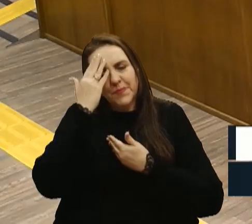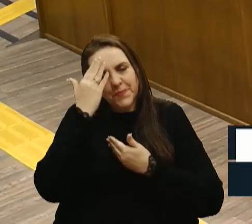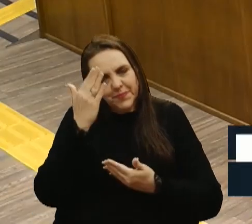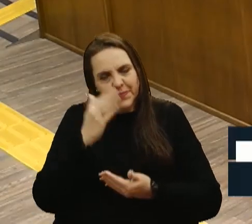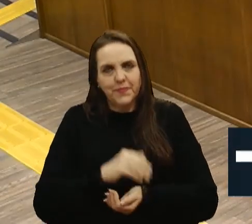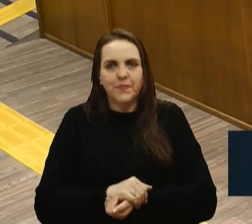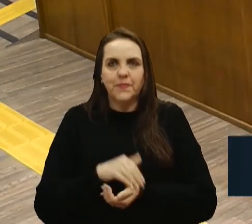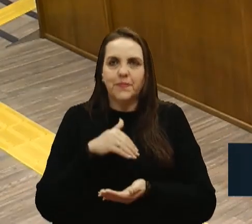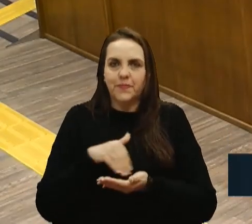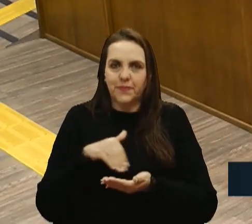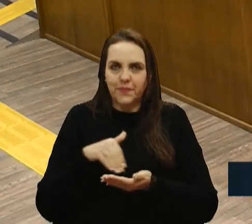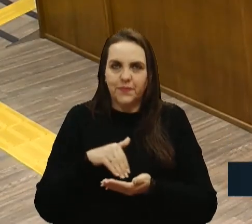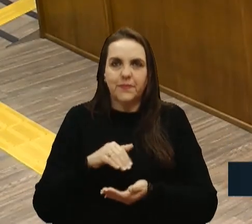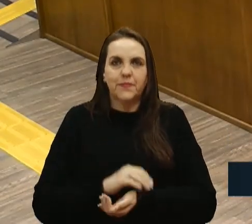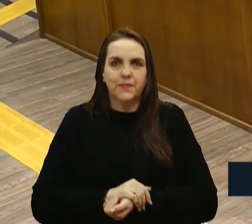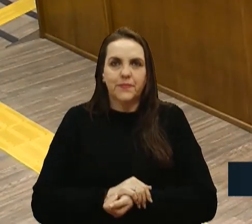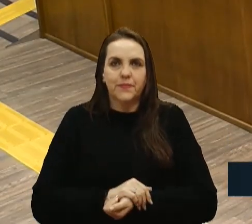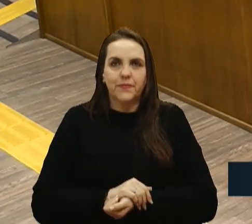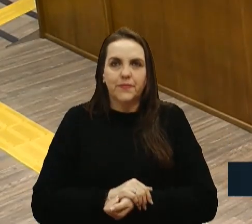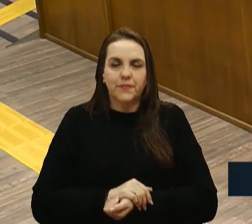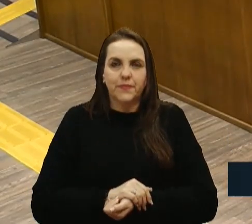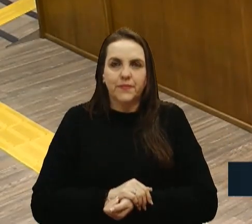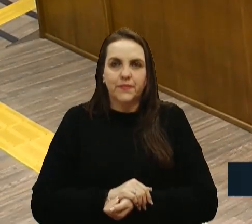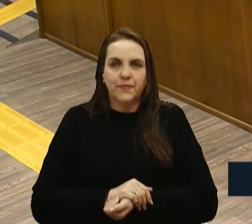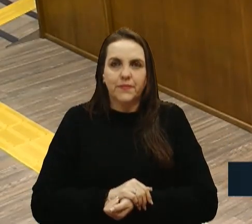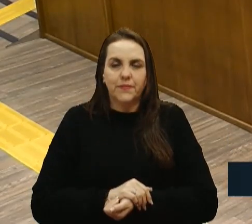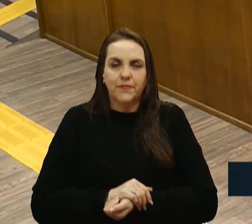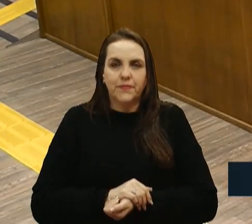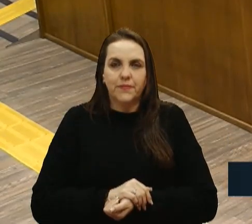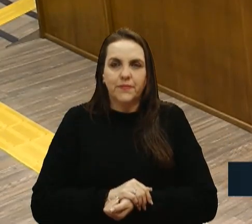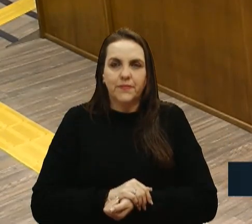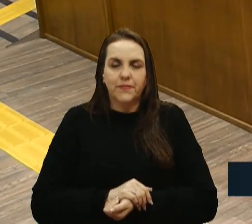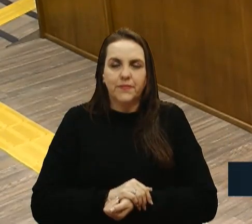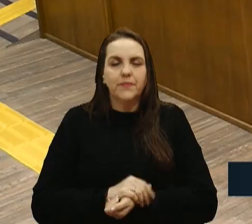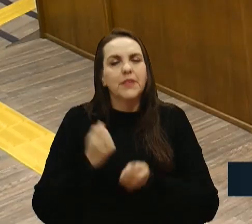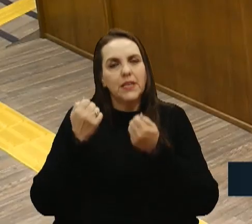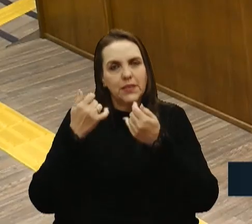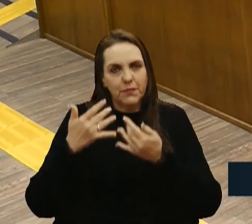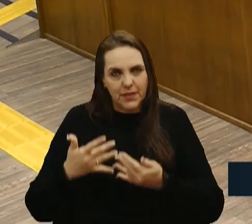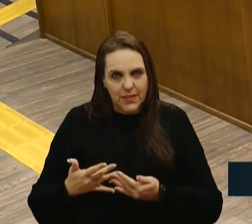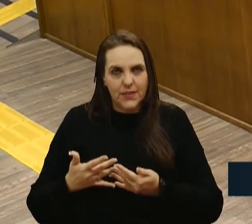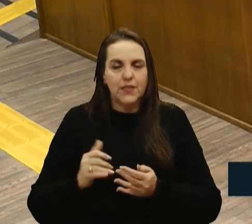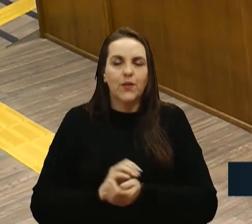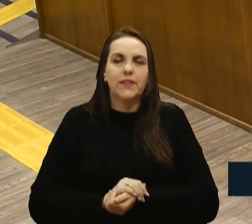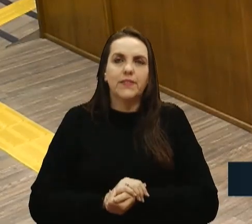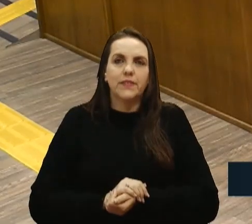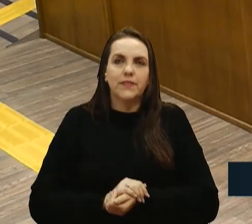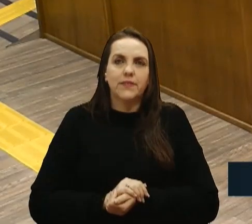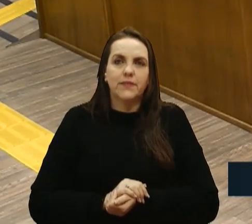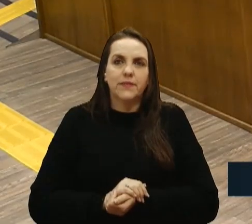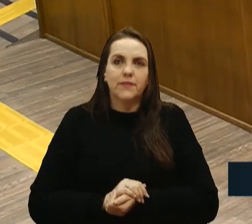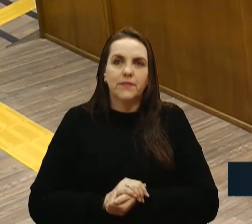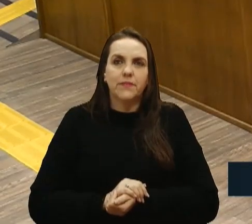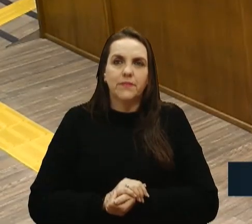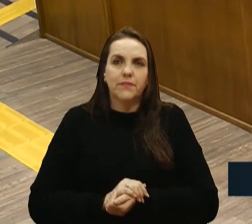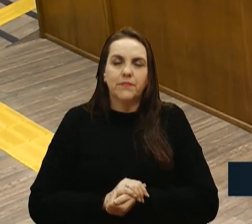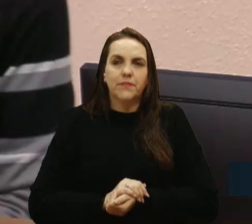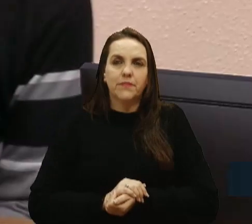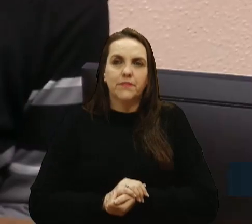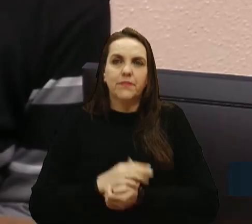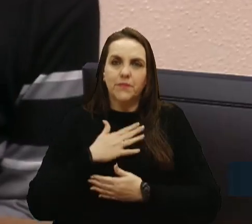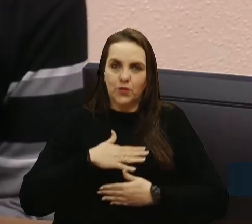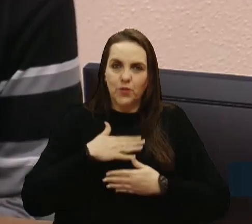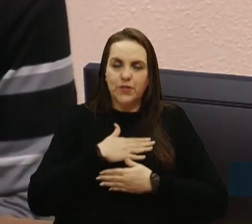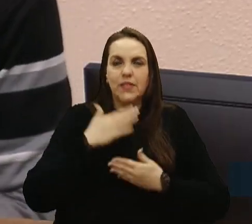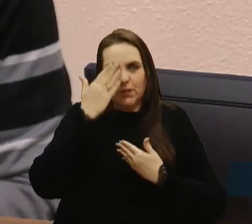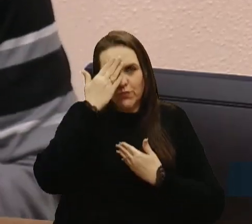Obrigado, secretário Trojan, pelas explicações e explanações. Nós gostaríamos de